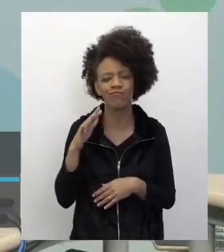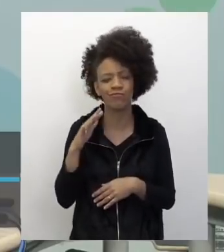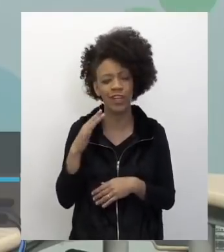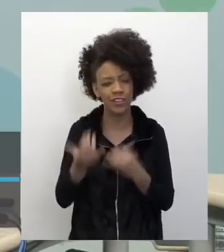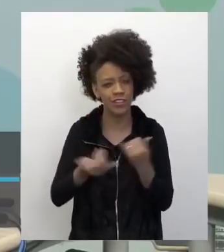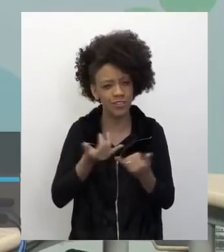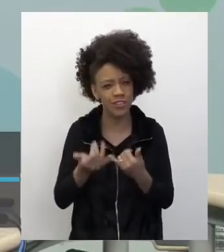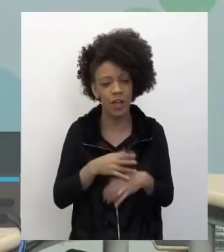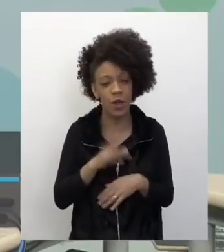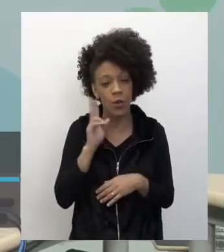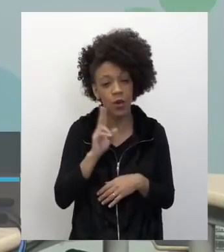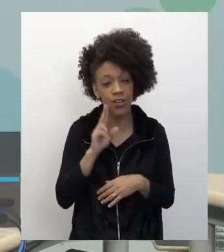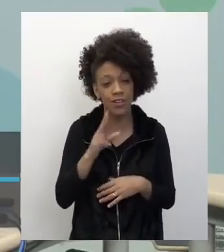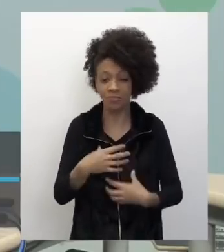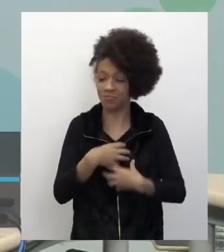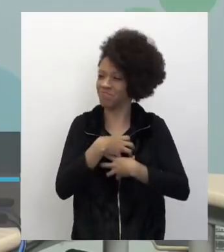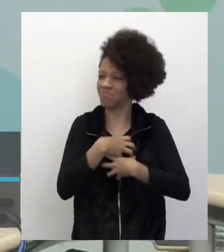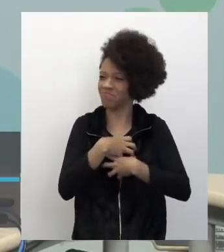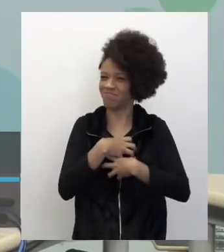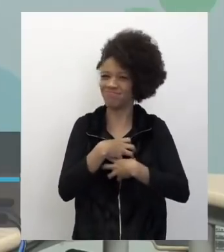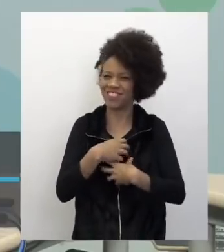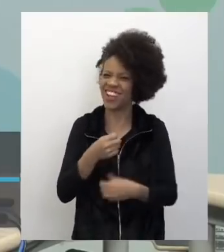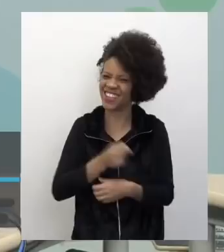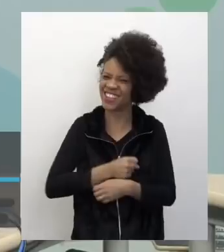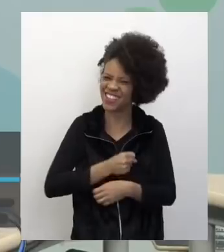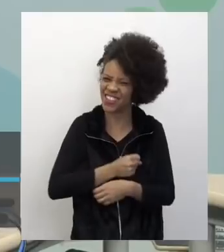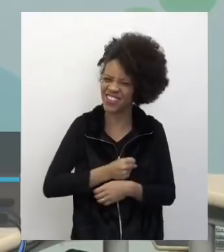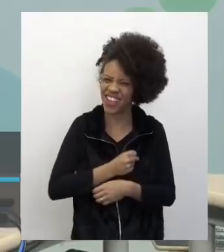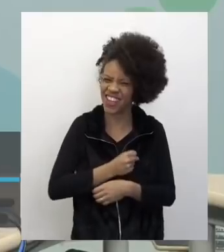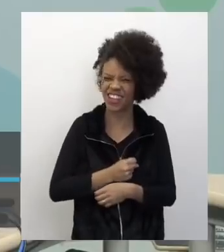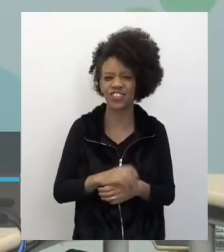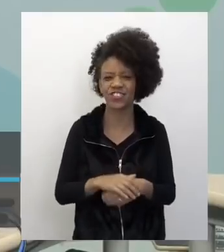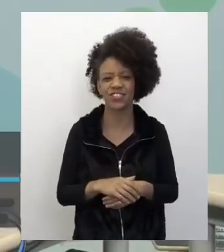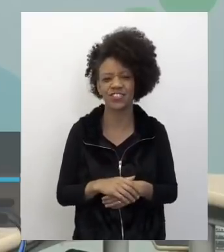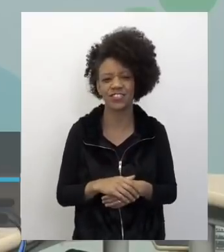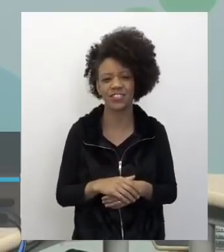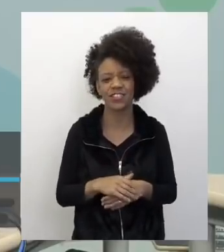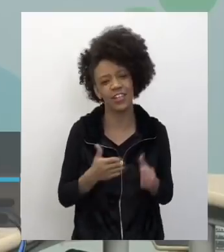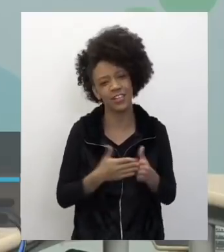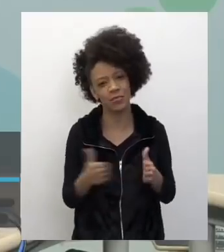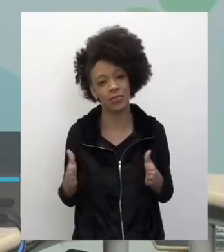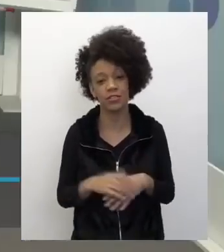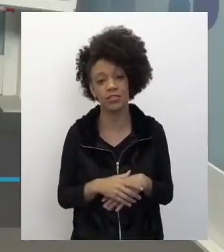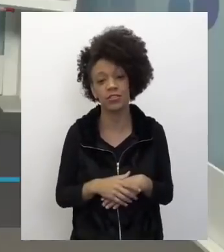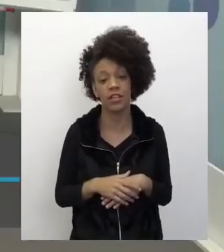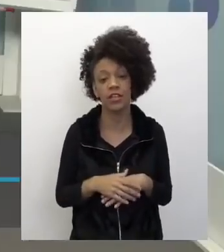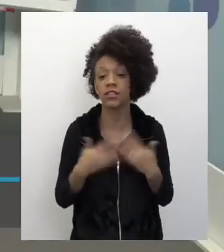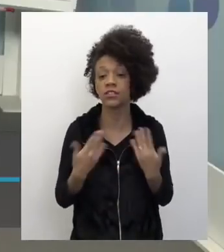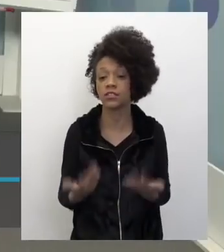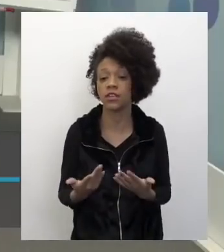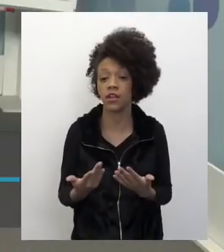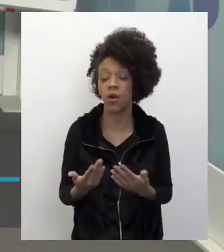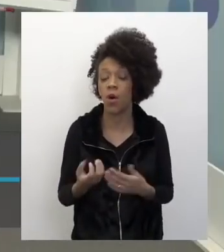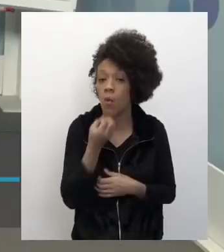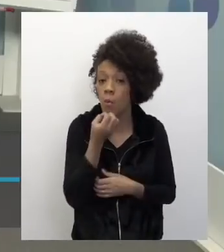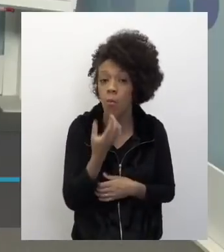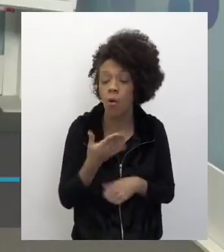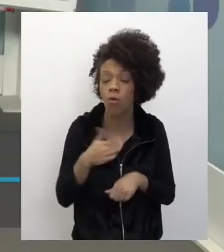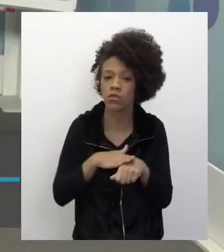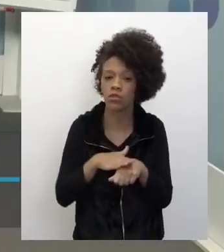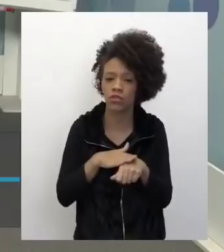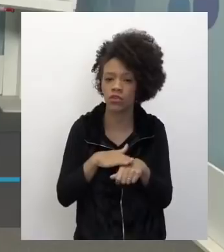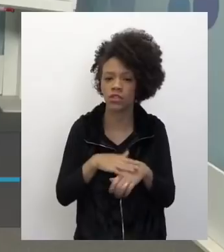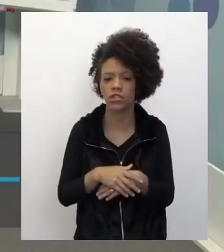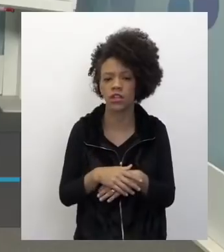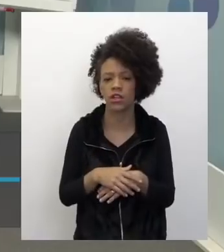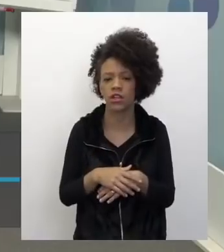lembro disso com muita, assim, muita saudade, né? Desse período. Professora, aqui o bacana dessa conversa, turma, é que